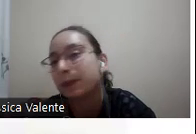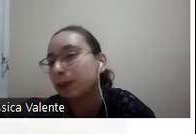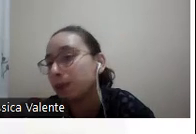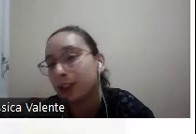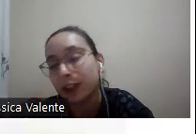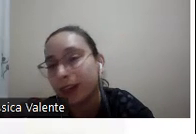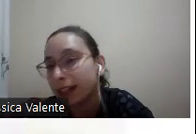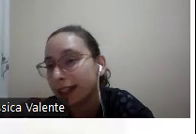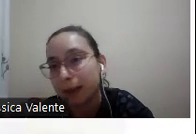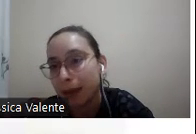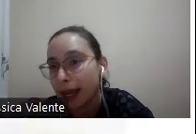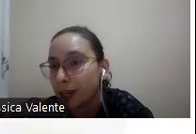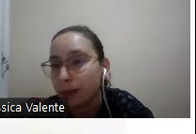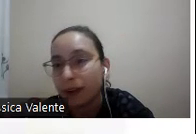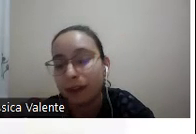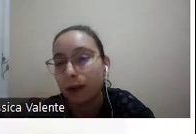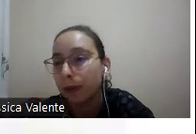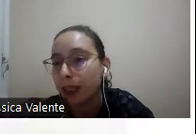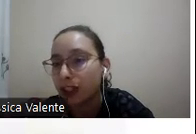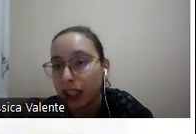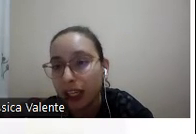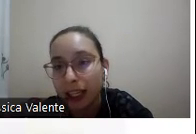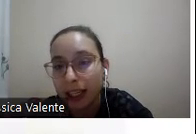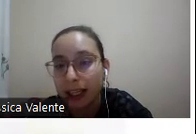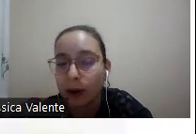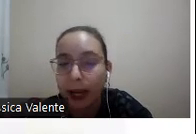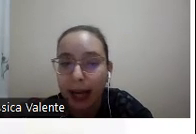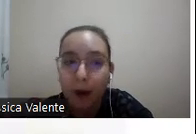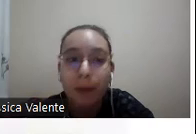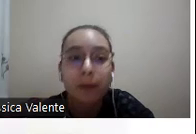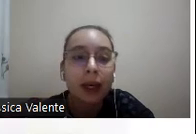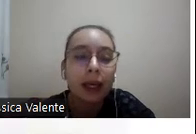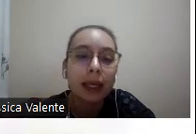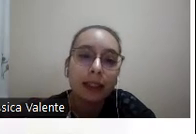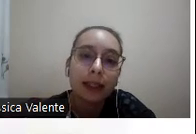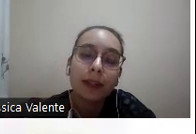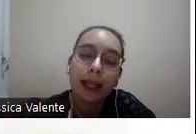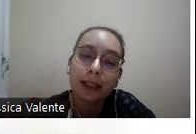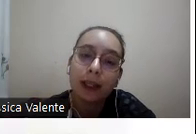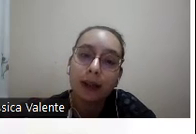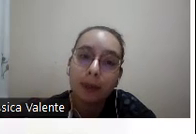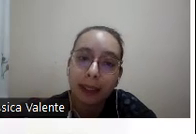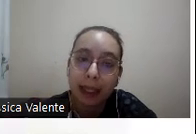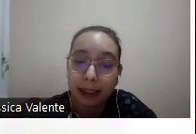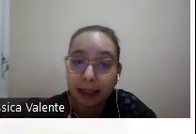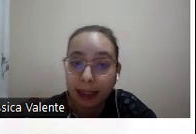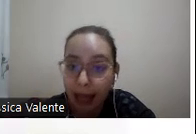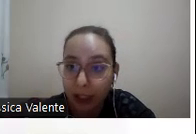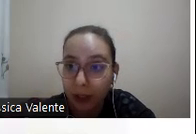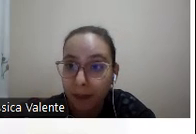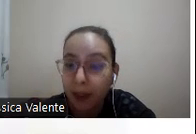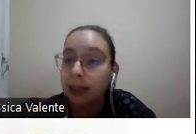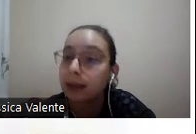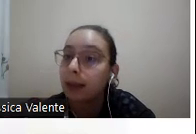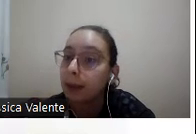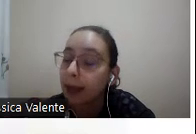ou simplesmente não vai entender mesmo, vai ver como uma gíria daquele local. E isso acontece com a língua brasileira de